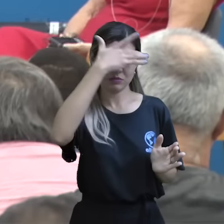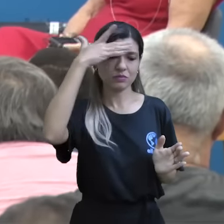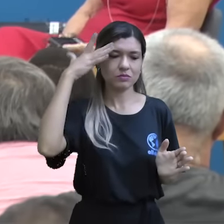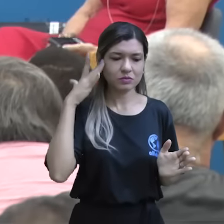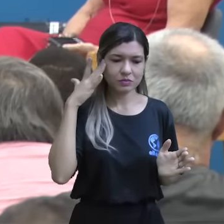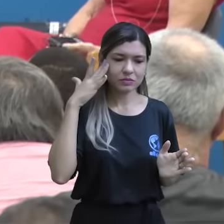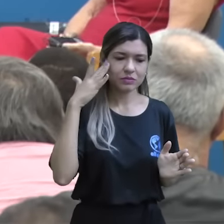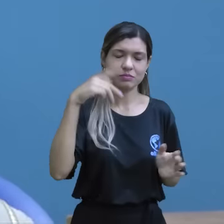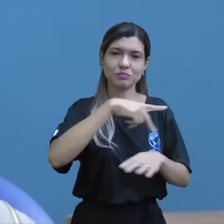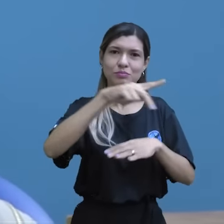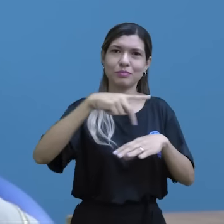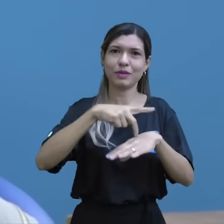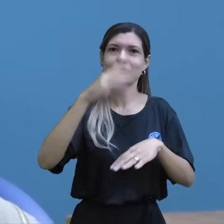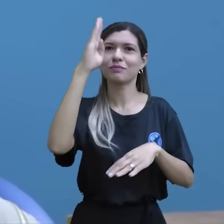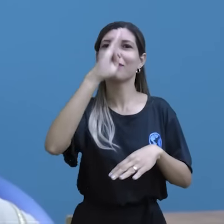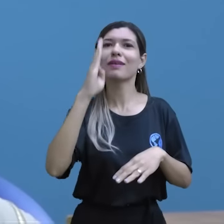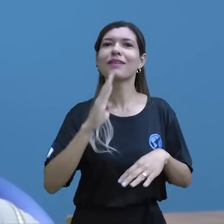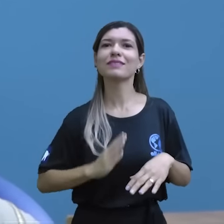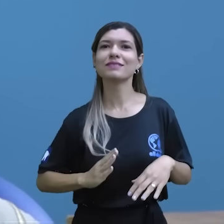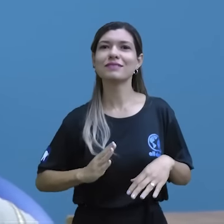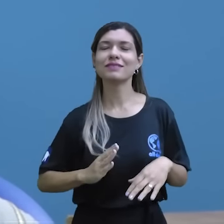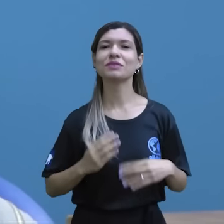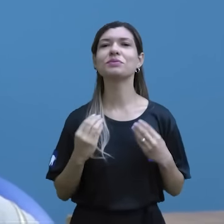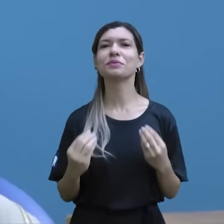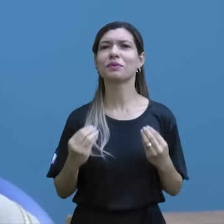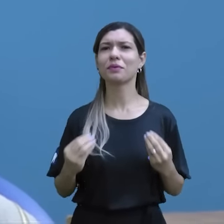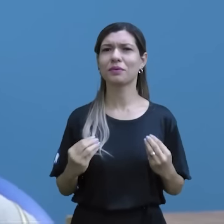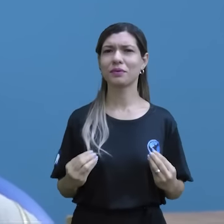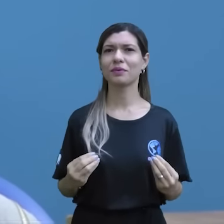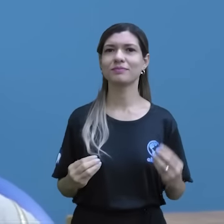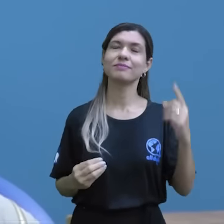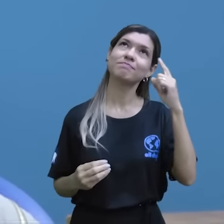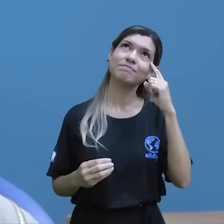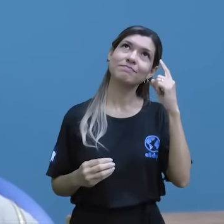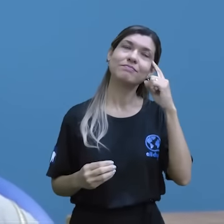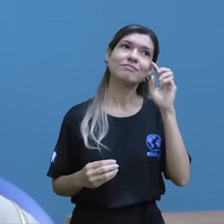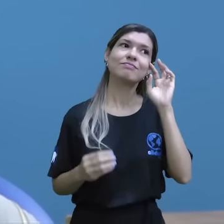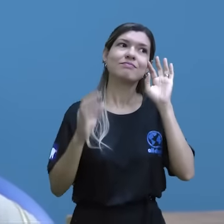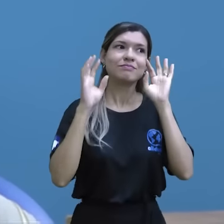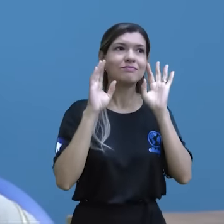racial. Por que ele não poderia fazer? É porque, no momento em que